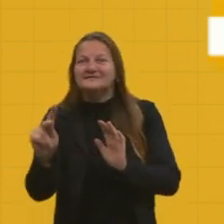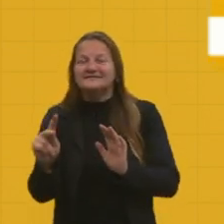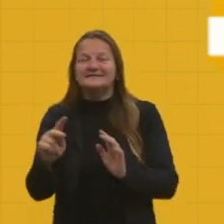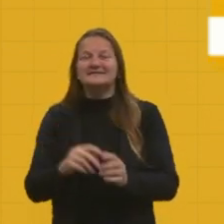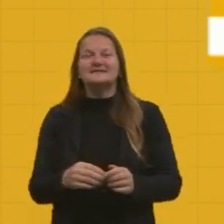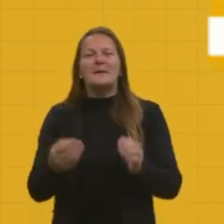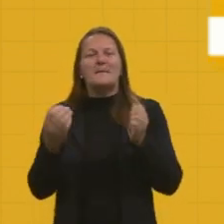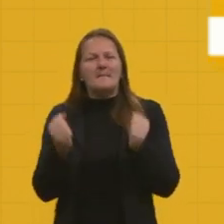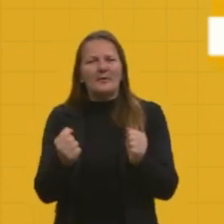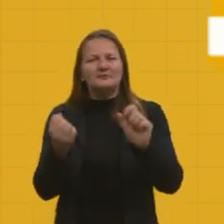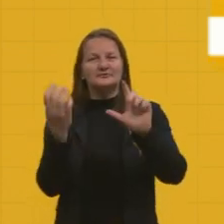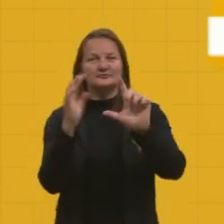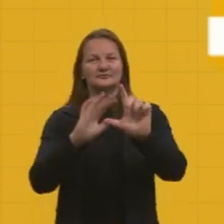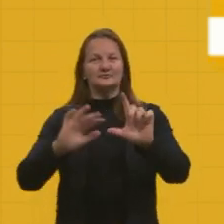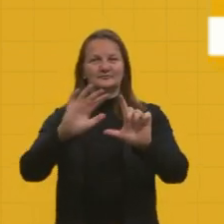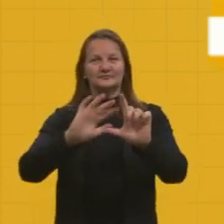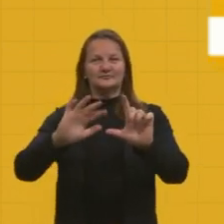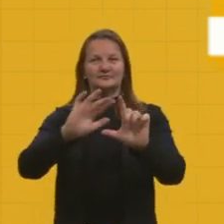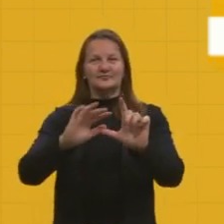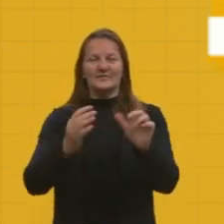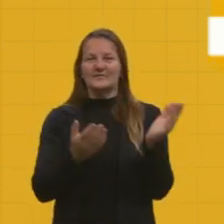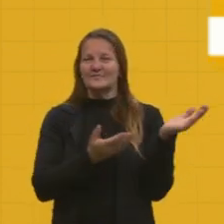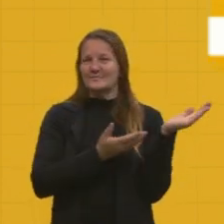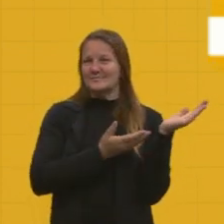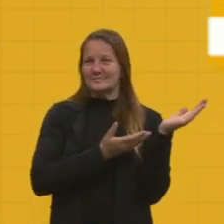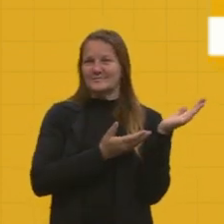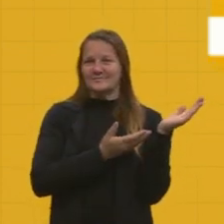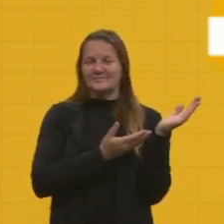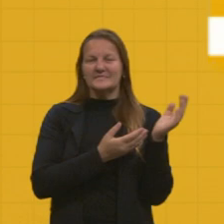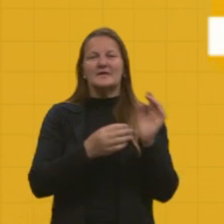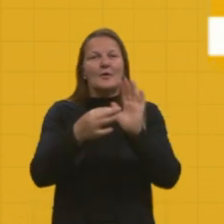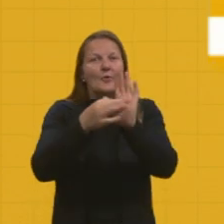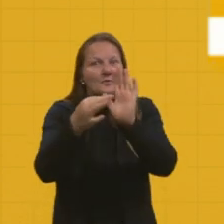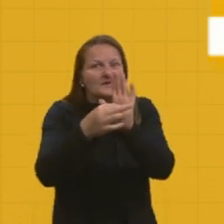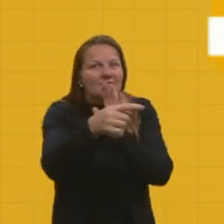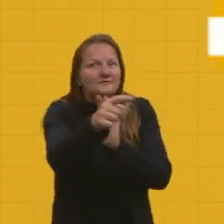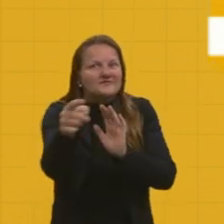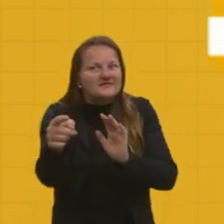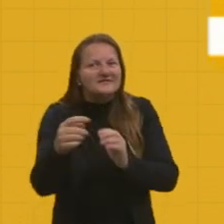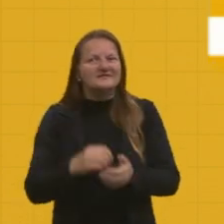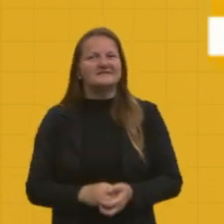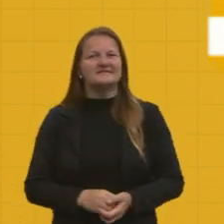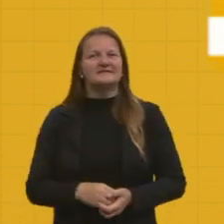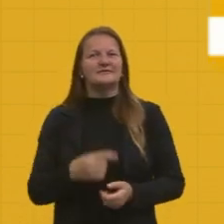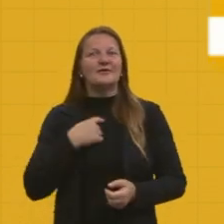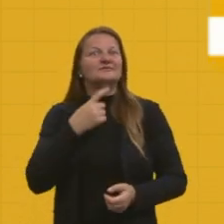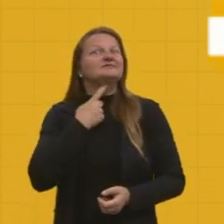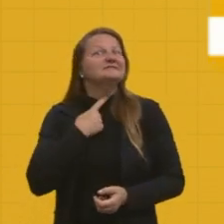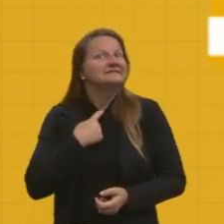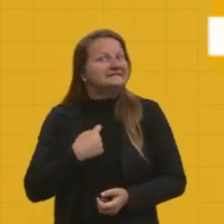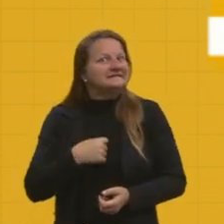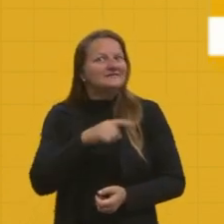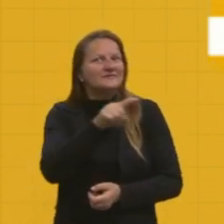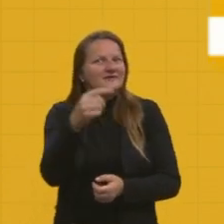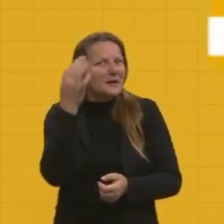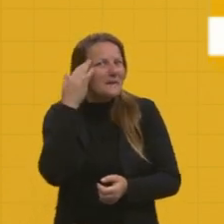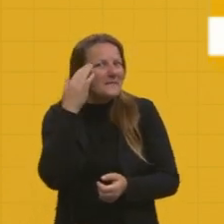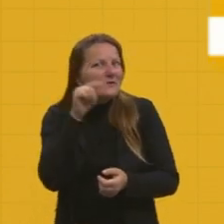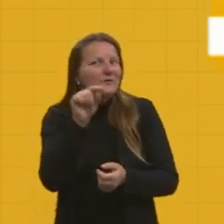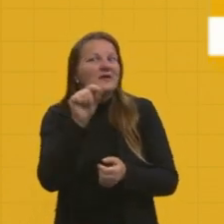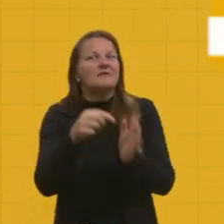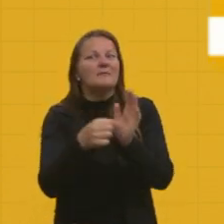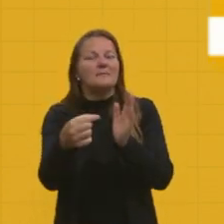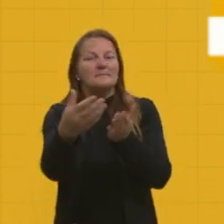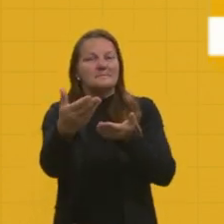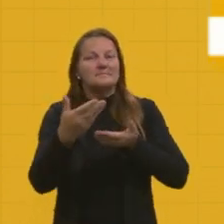acessem o QR Code que tá disponível aí e deixem lá opinião de vocês nós vamos gostar muito de ter este